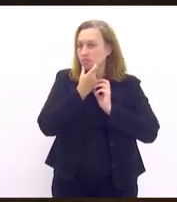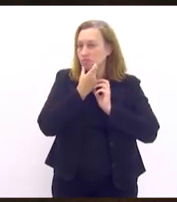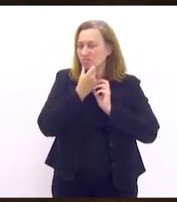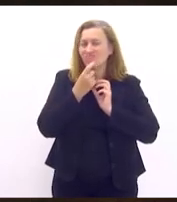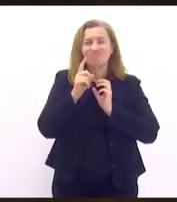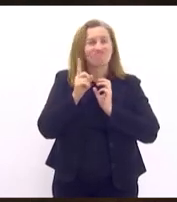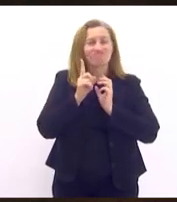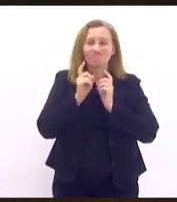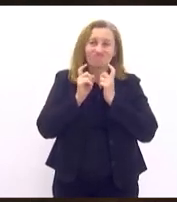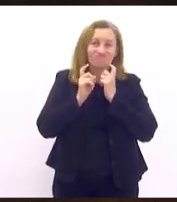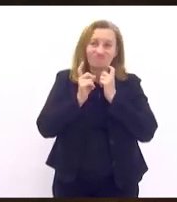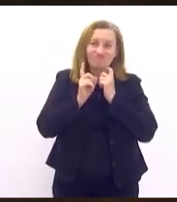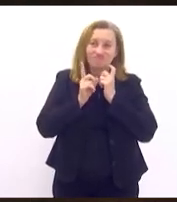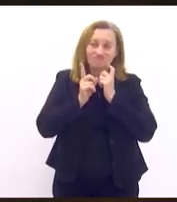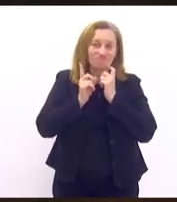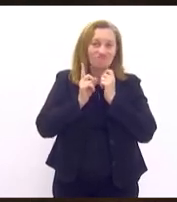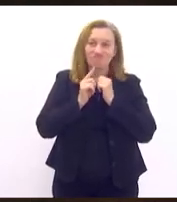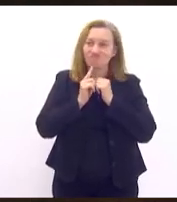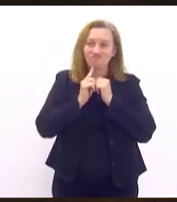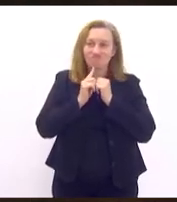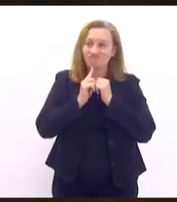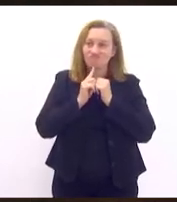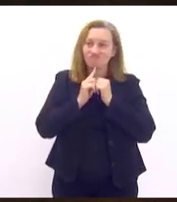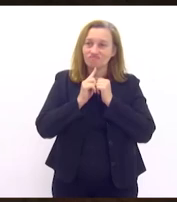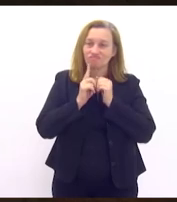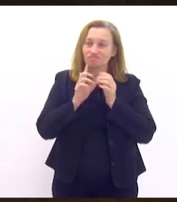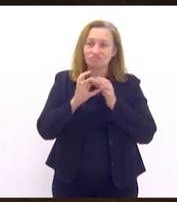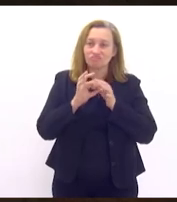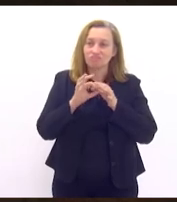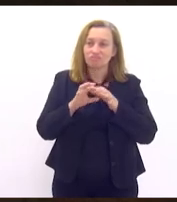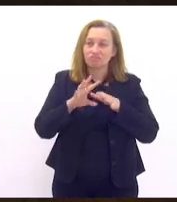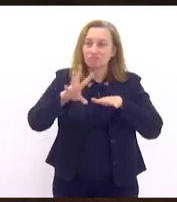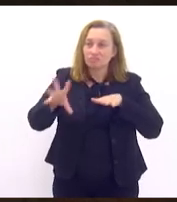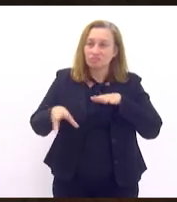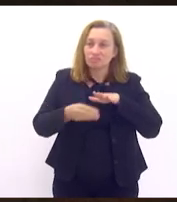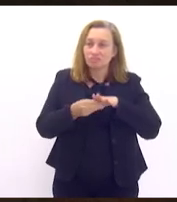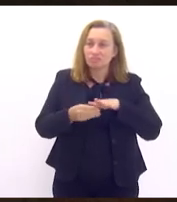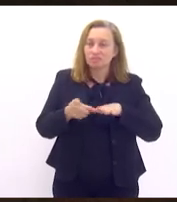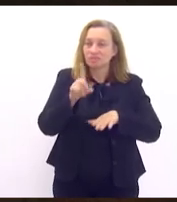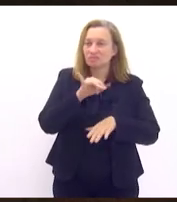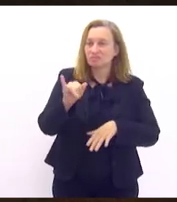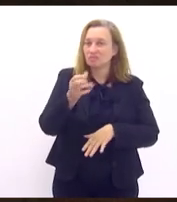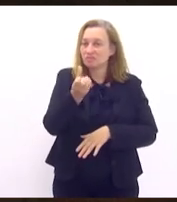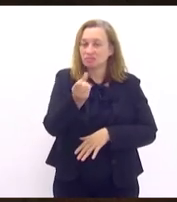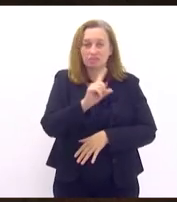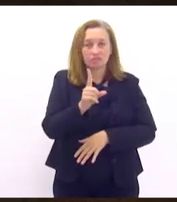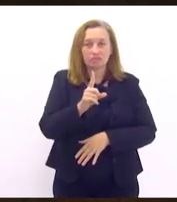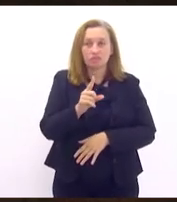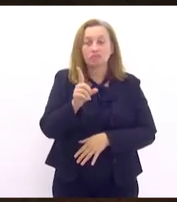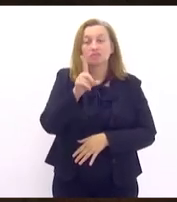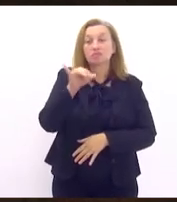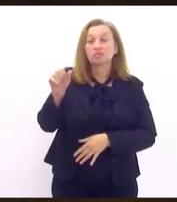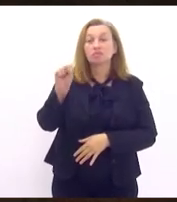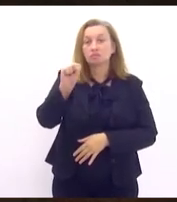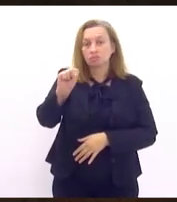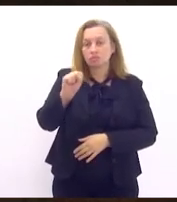Não, não abre para a emenda dia 6, abre para a emenda dia 8.